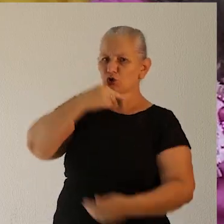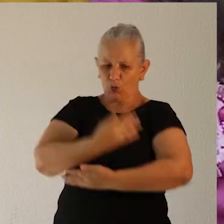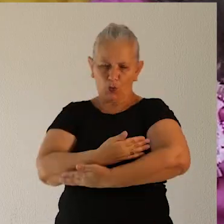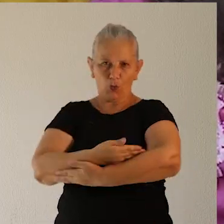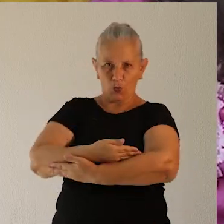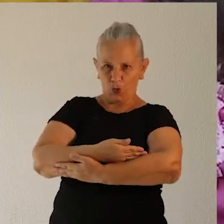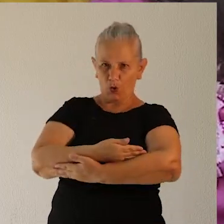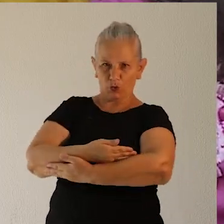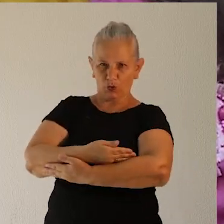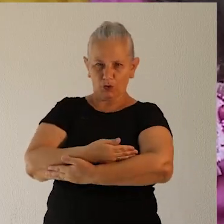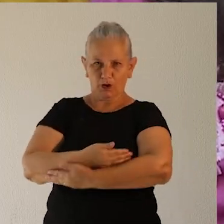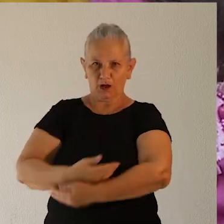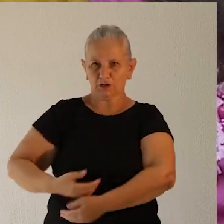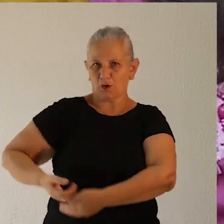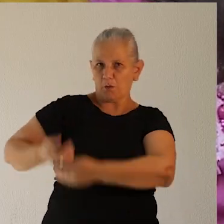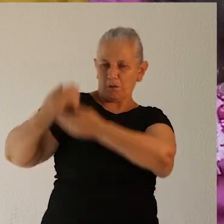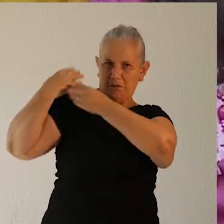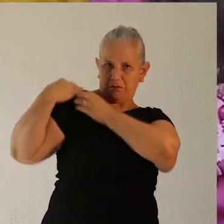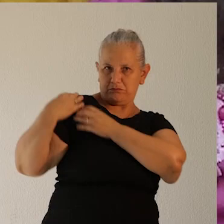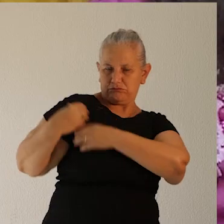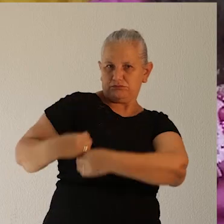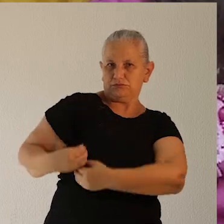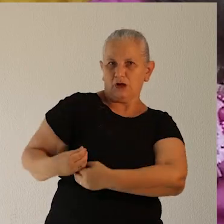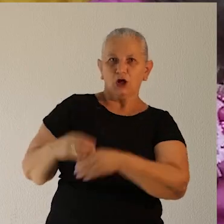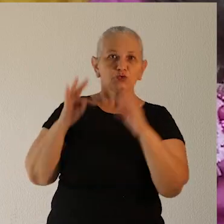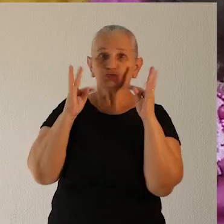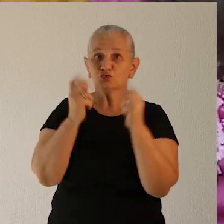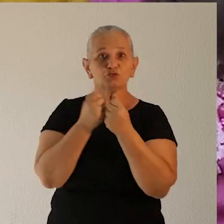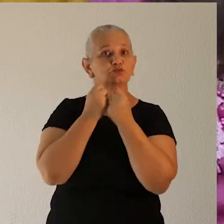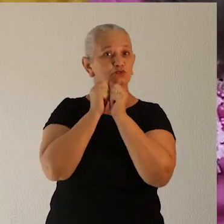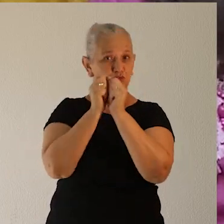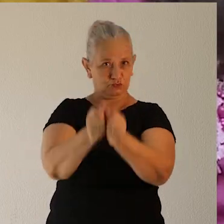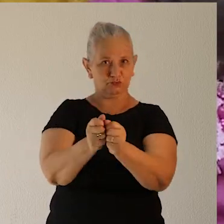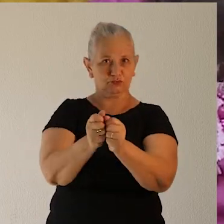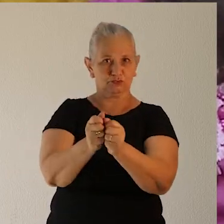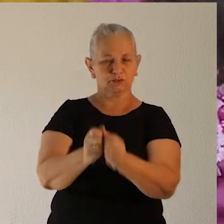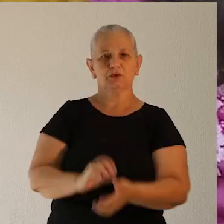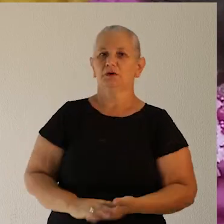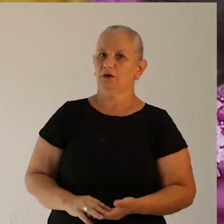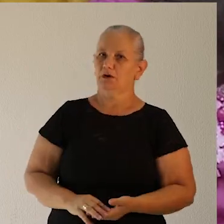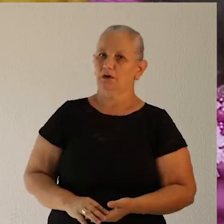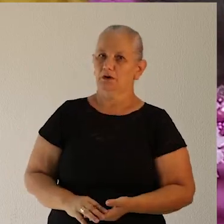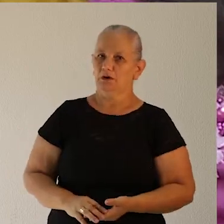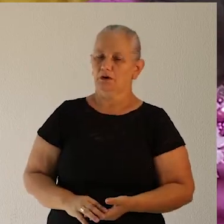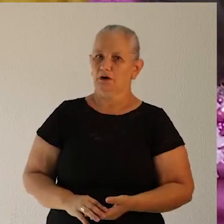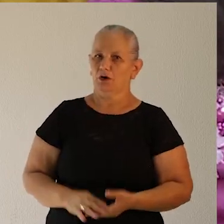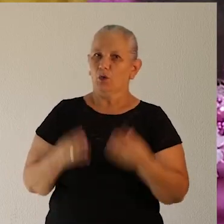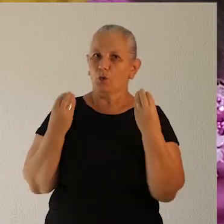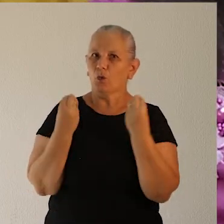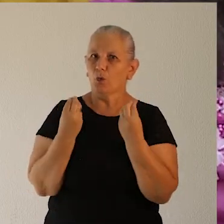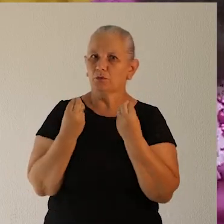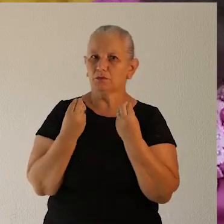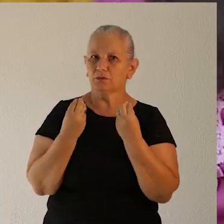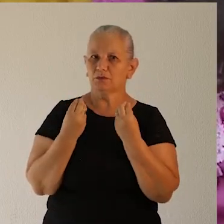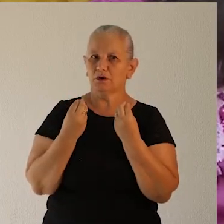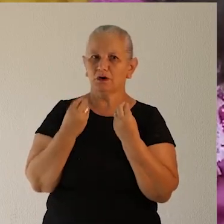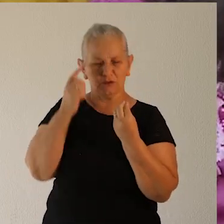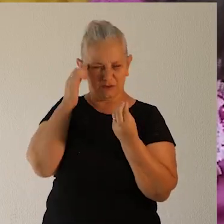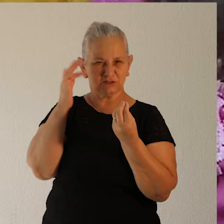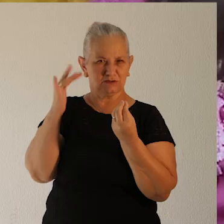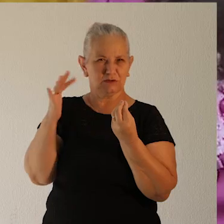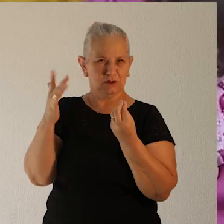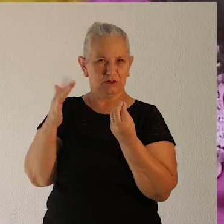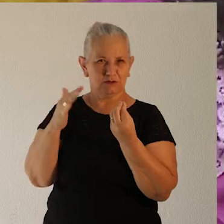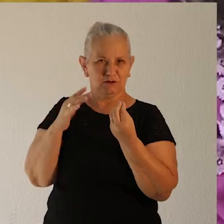colocar o netinho aqui nas costas, no colo. Então ele fazia isso tudo ao mesmo tempo. Então eu tentei fazer aqui, vou tentar aqui para vocês, fazer